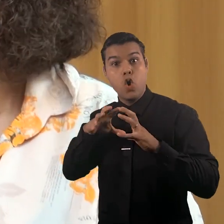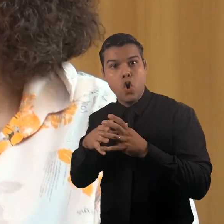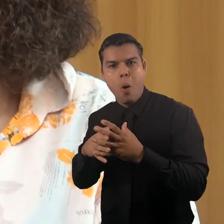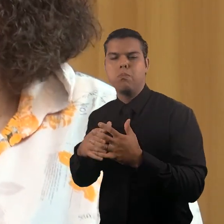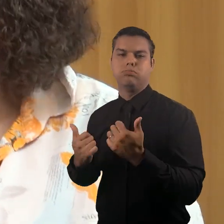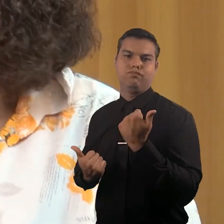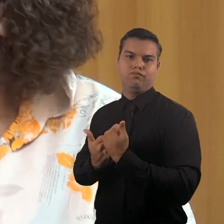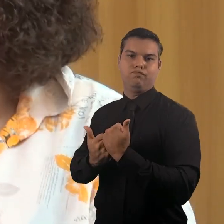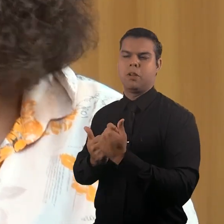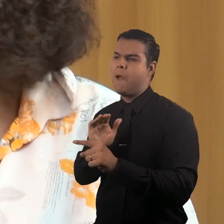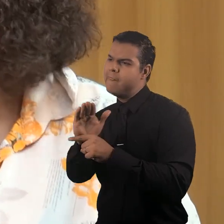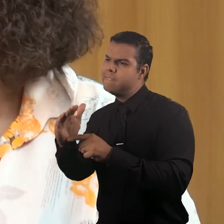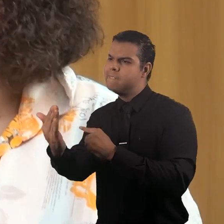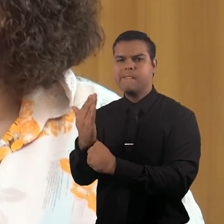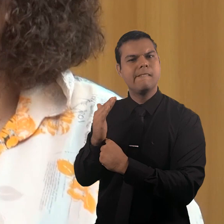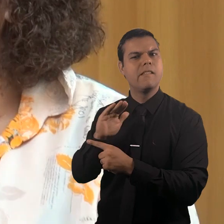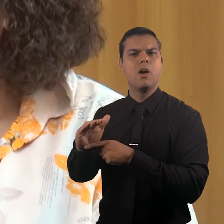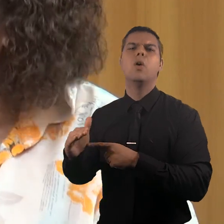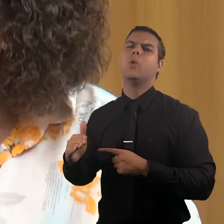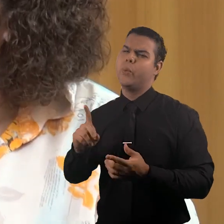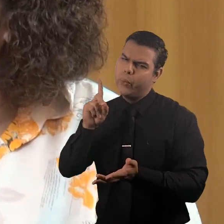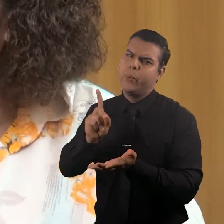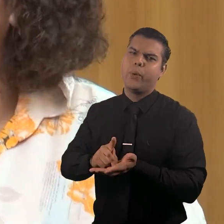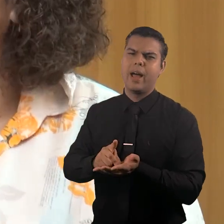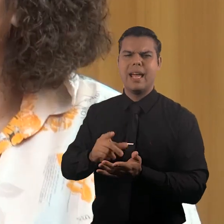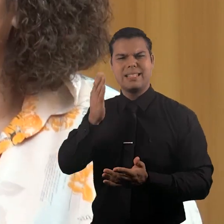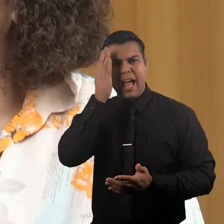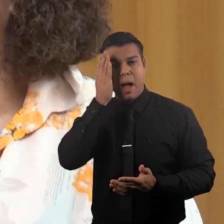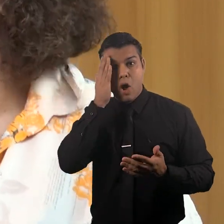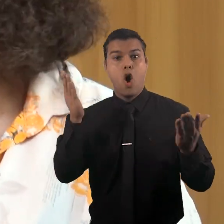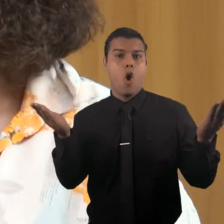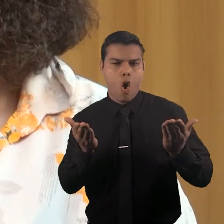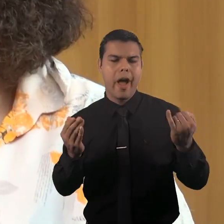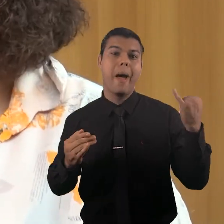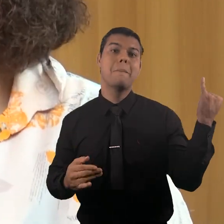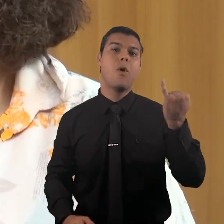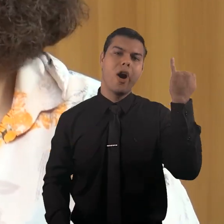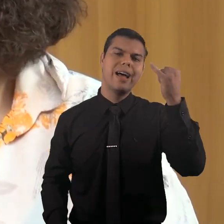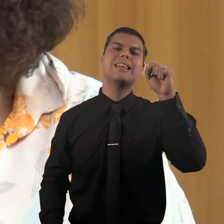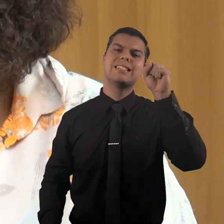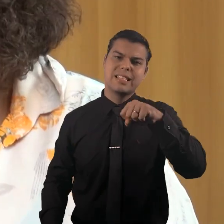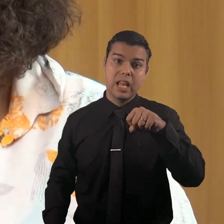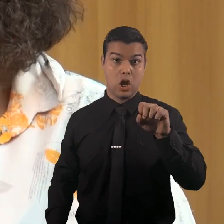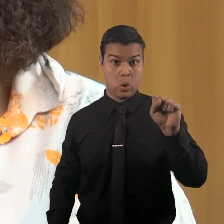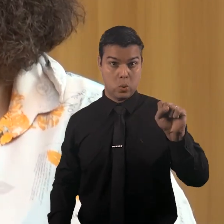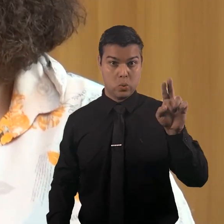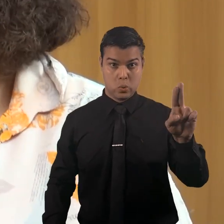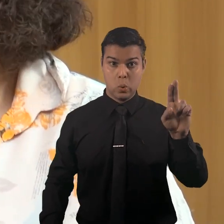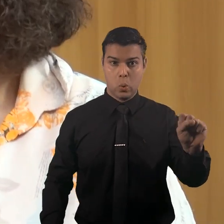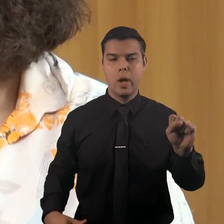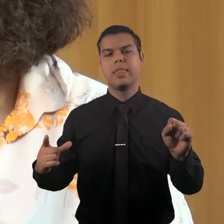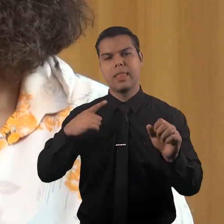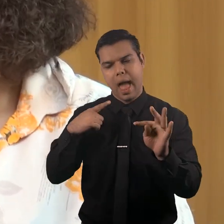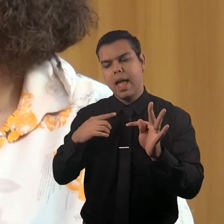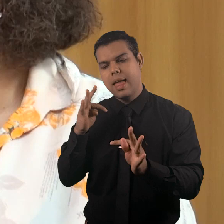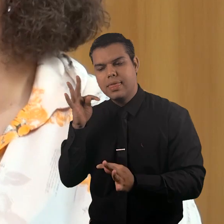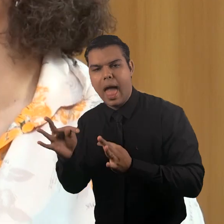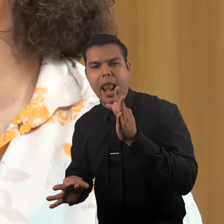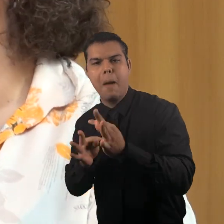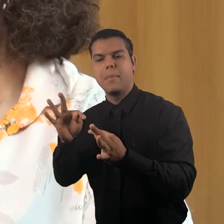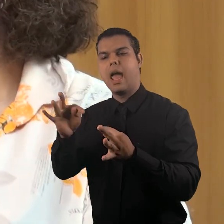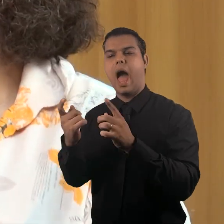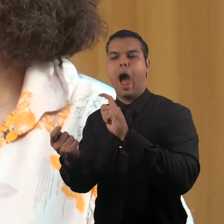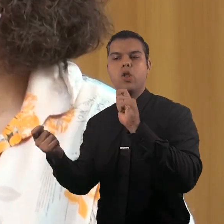Então, muitas vezes, é o grupo de apoio que vai dar a mão, que vai... Mas, sem dúvida alguma, isso tem que fazer parte. Já faz parte do